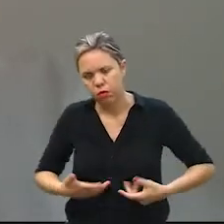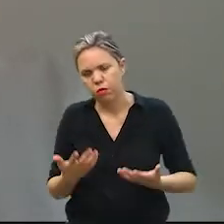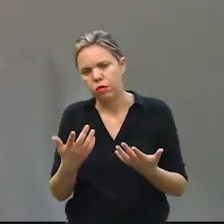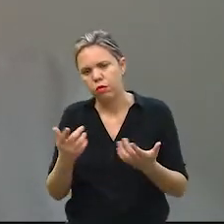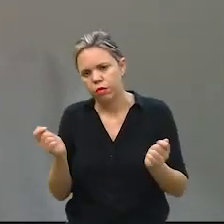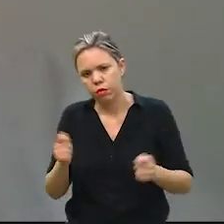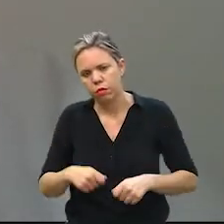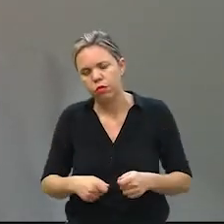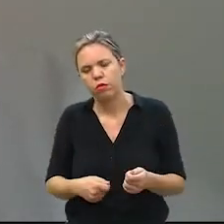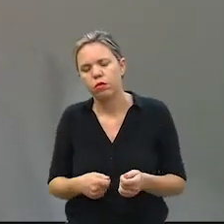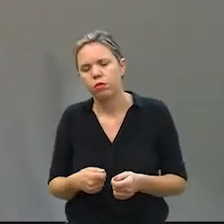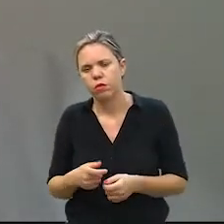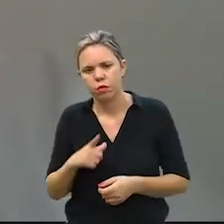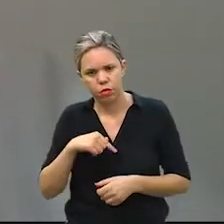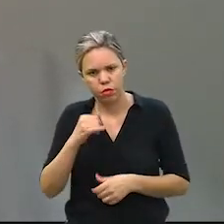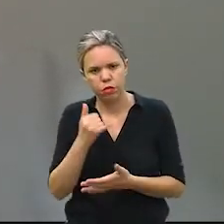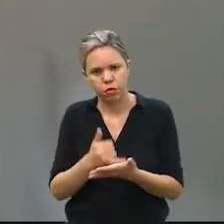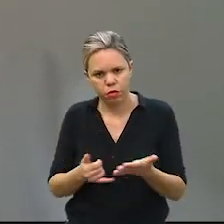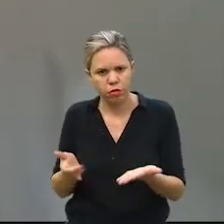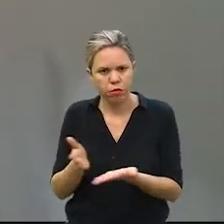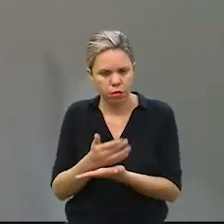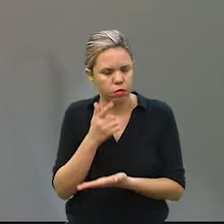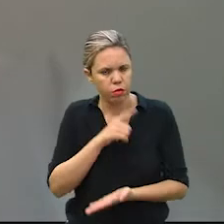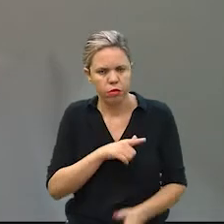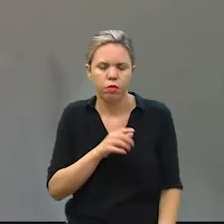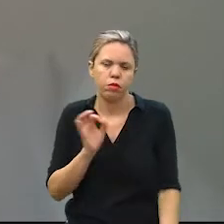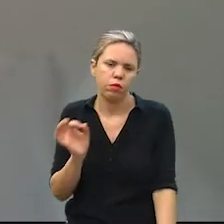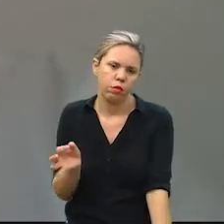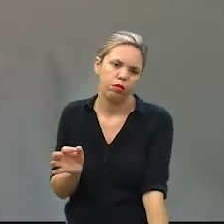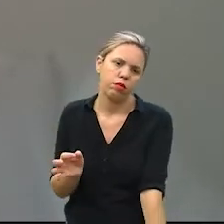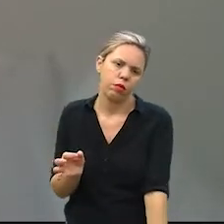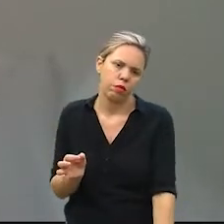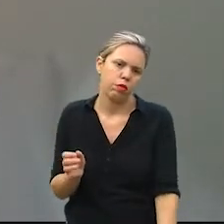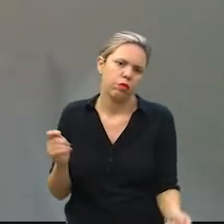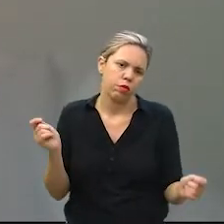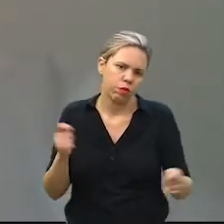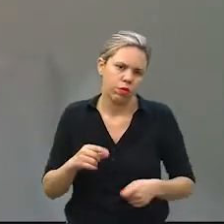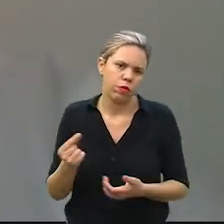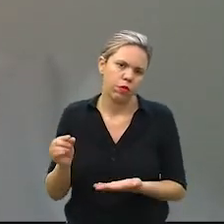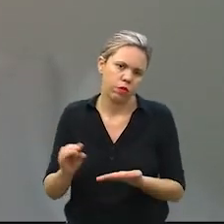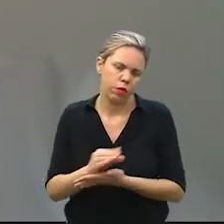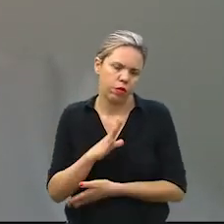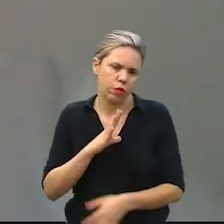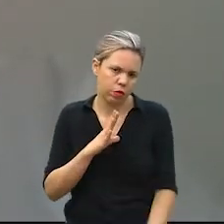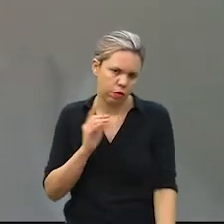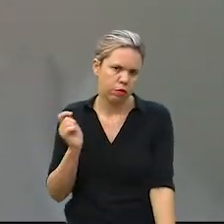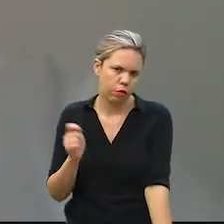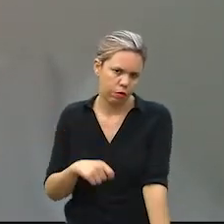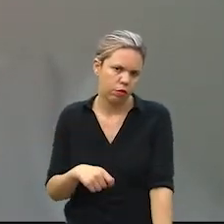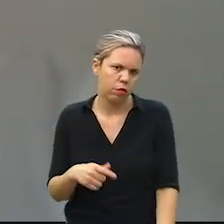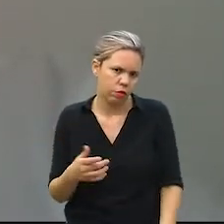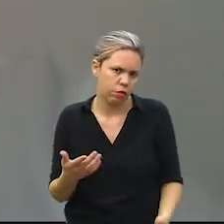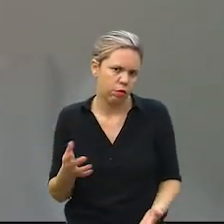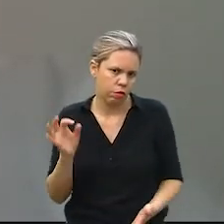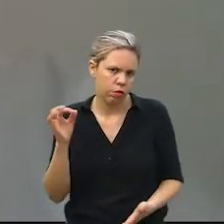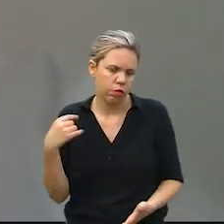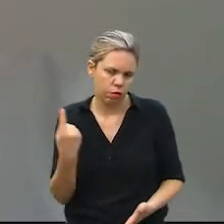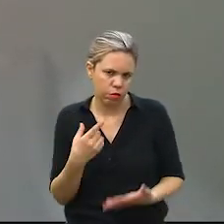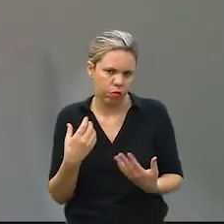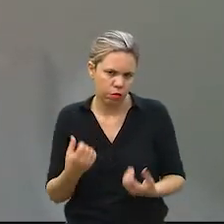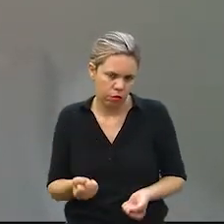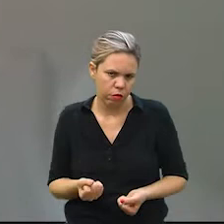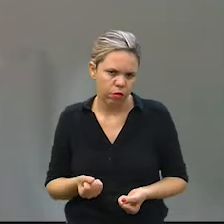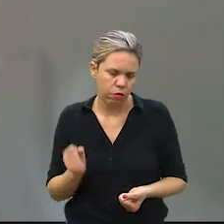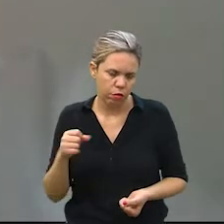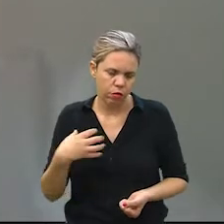maior consumo, mais imposto é arrecadado e mais capacidade de investimento a cidade tem. E, com certeza, nós vamos,